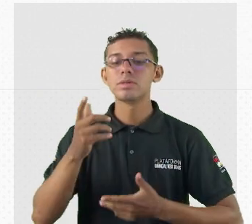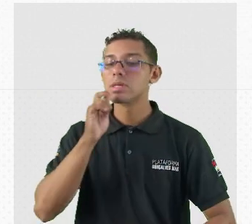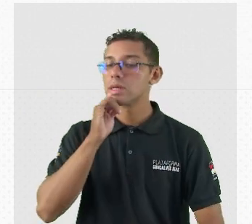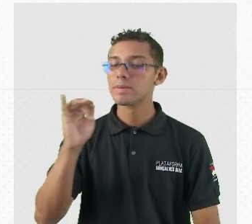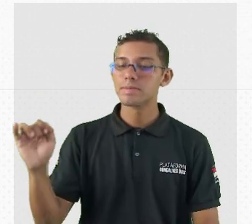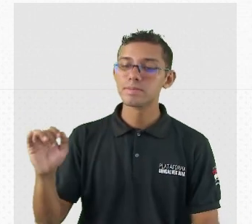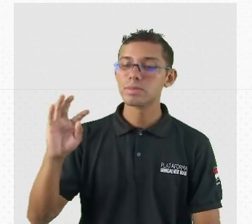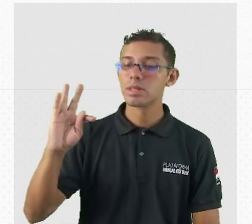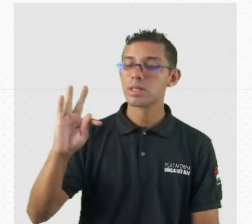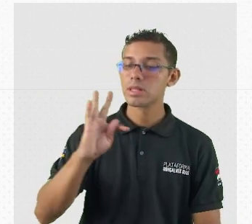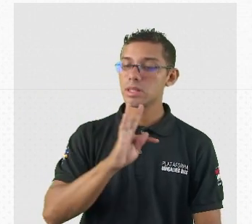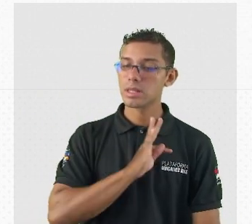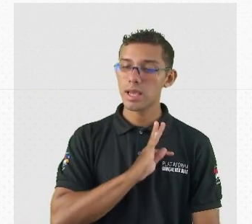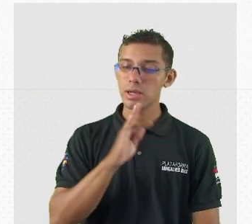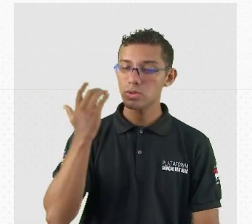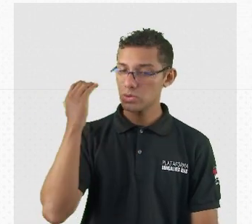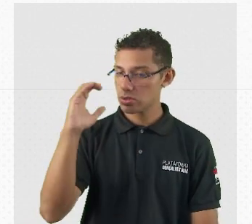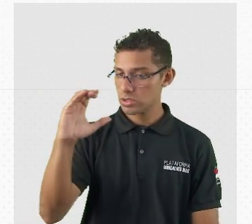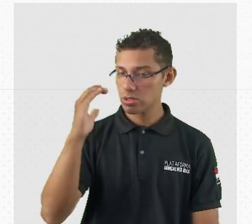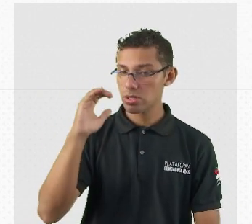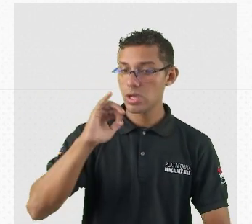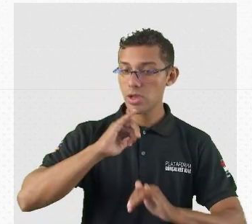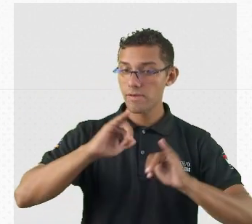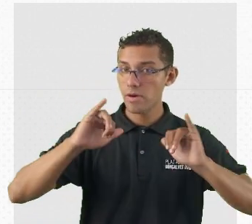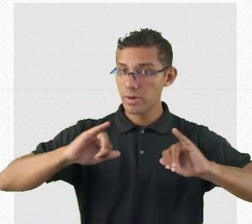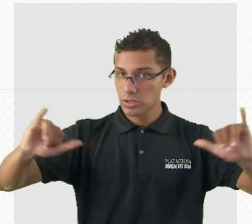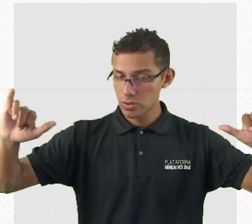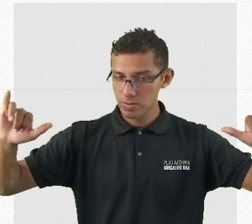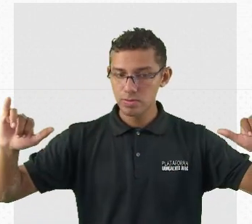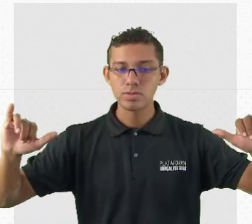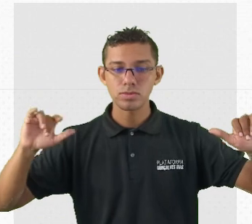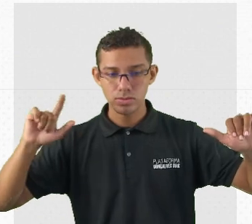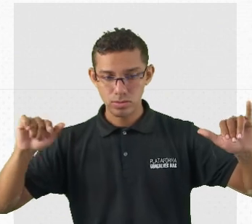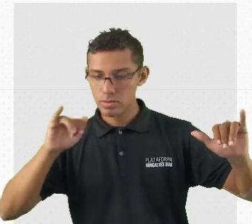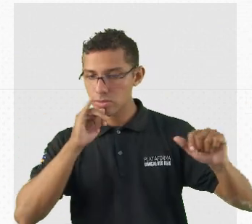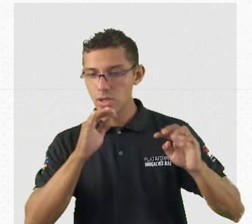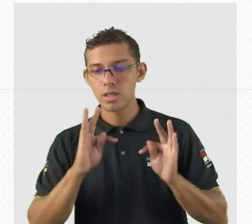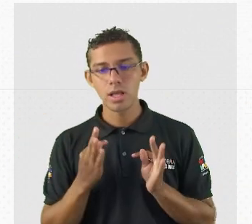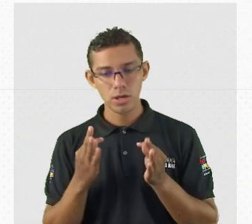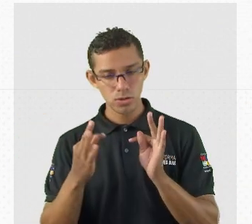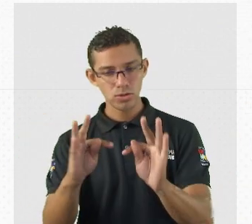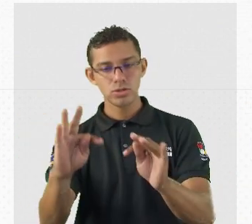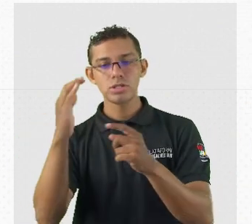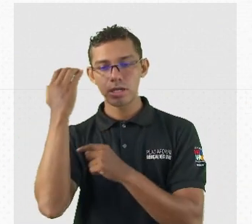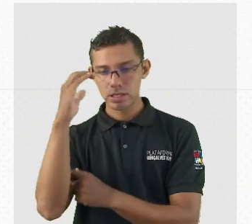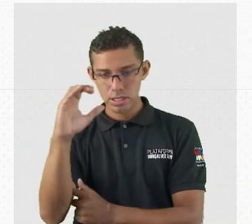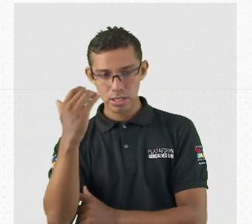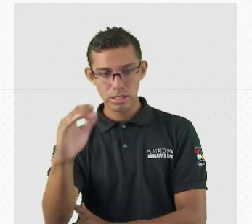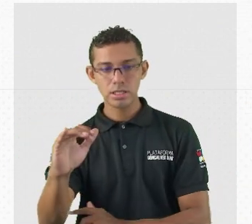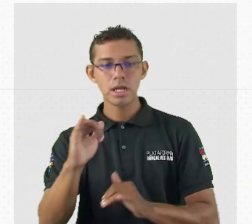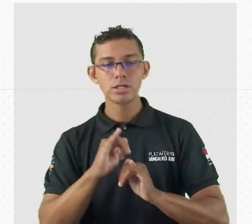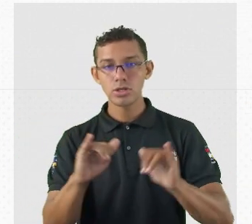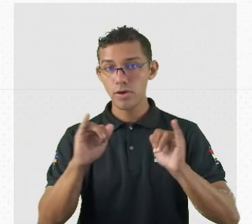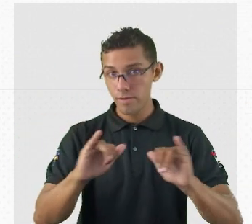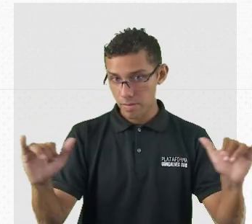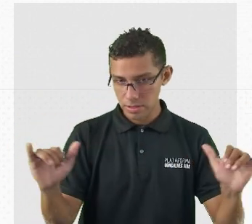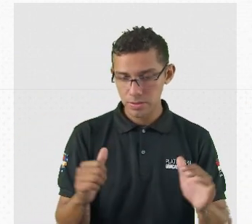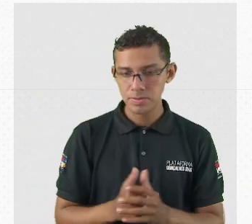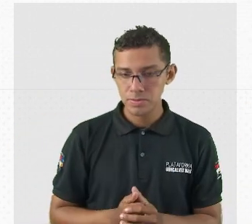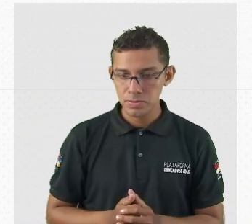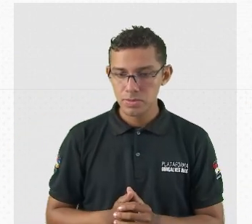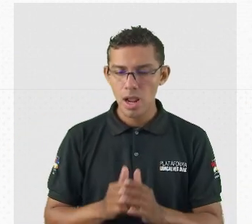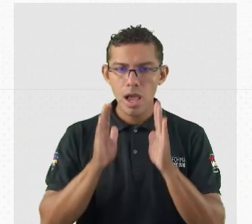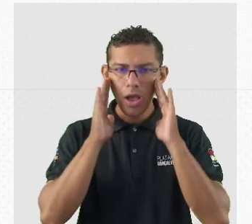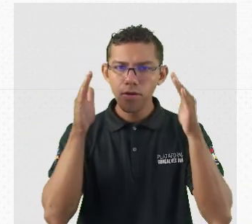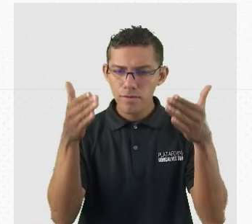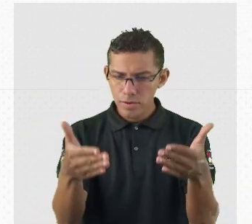revolução técnico-científica e informacional. É a revolução da tecnologia, da ciência e da informação. E eu friso